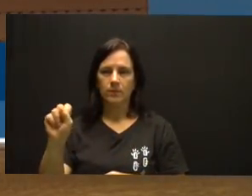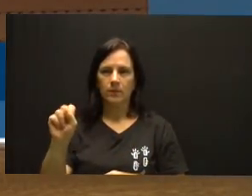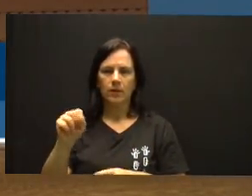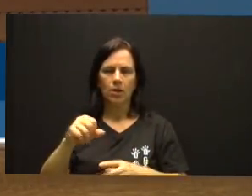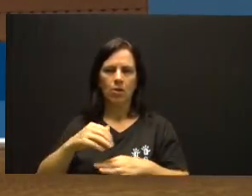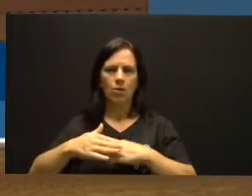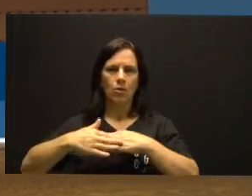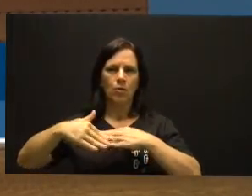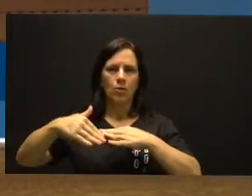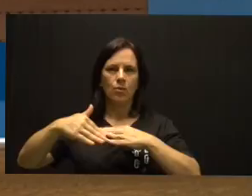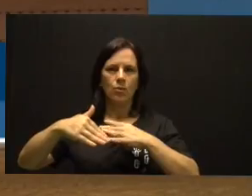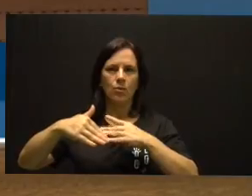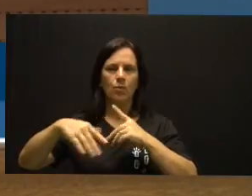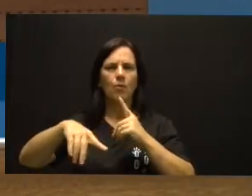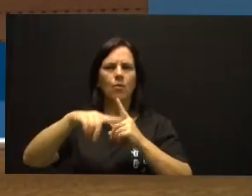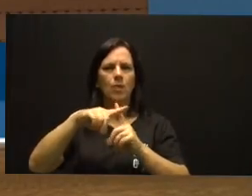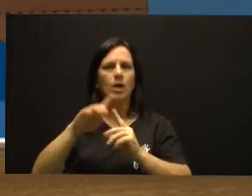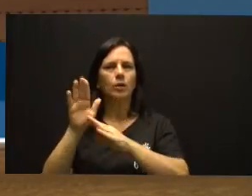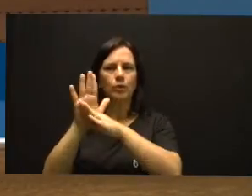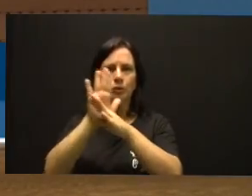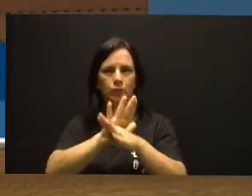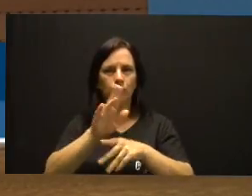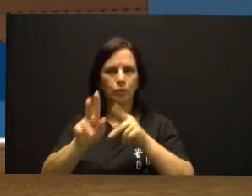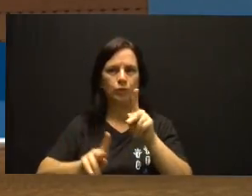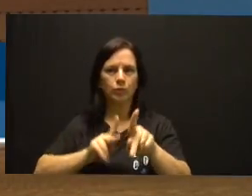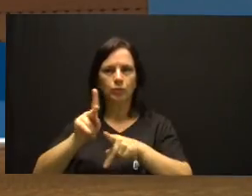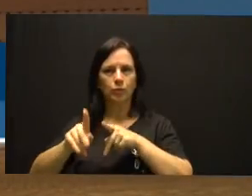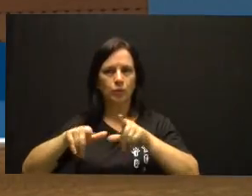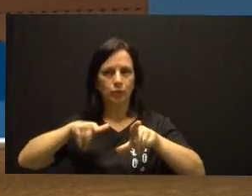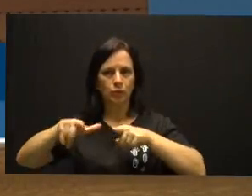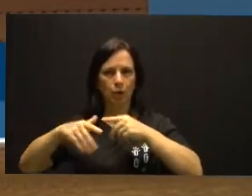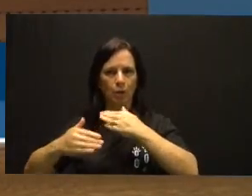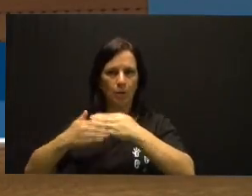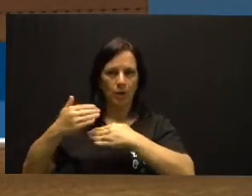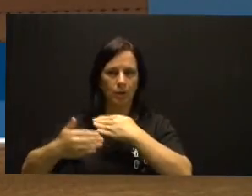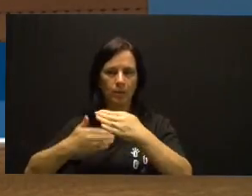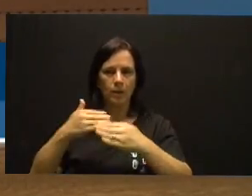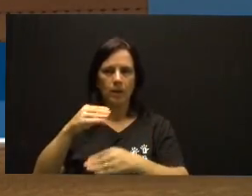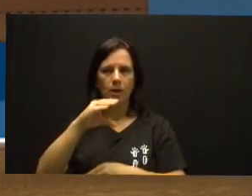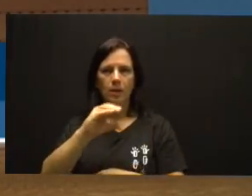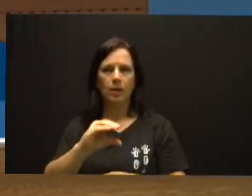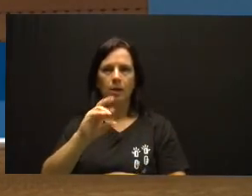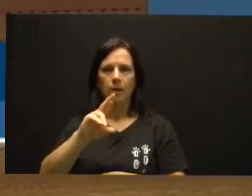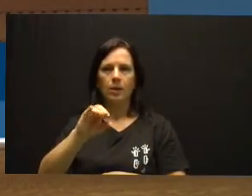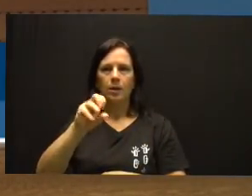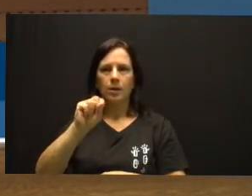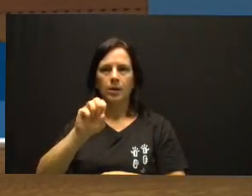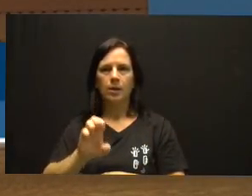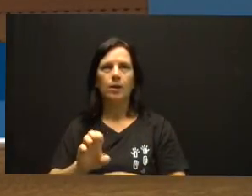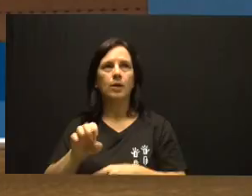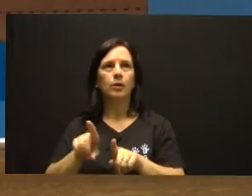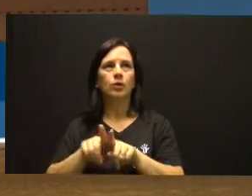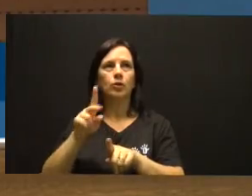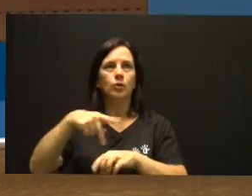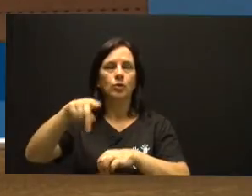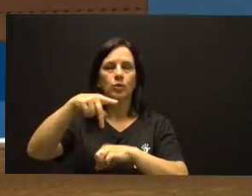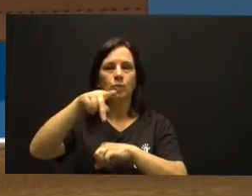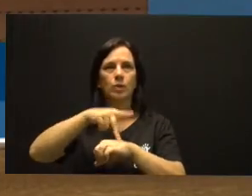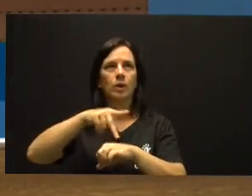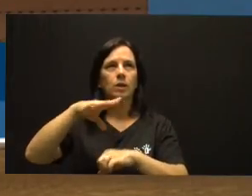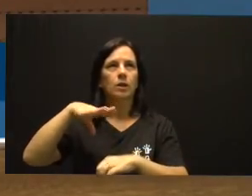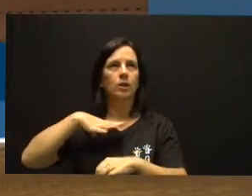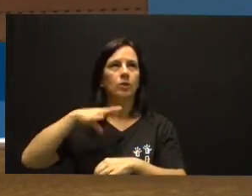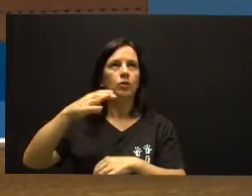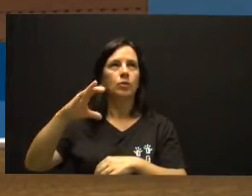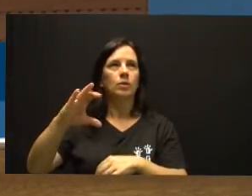investimento e benefícios diretos à população, como geração de empregos. A crise econômica atinge nosso país e município, bem